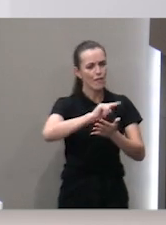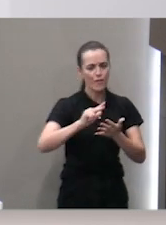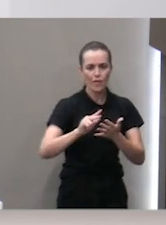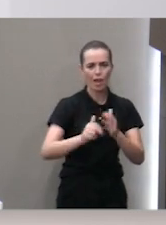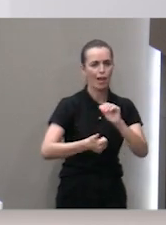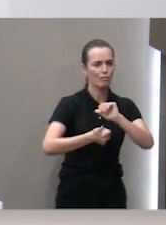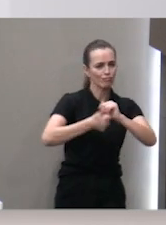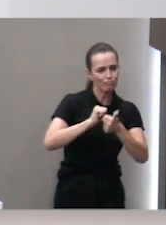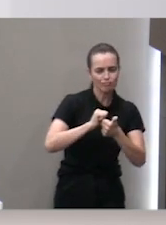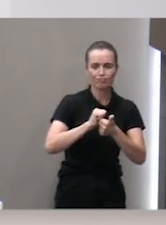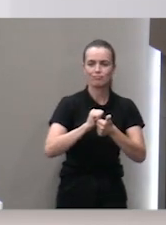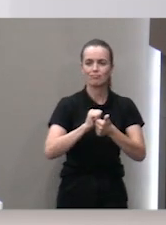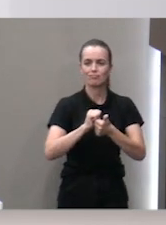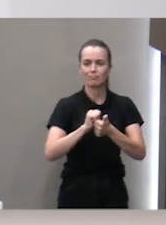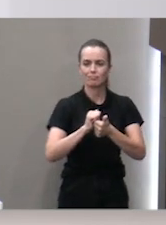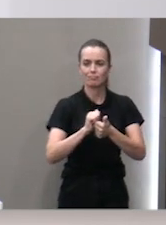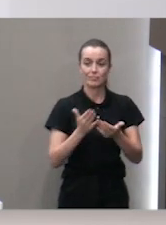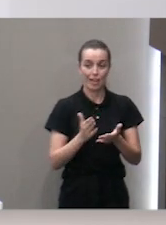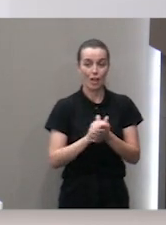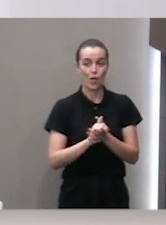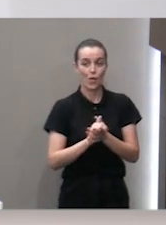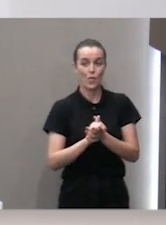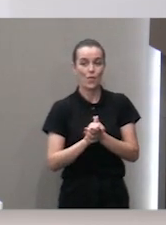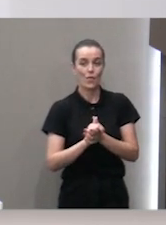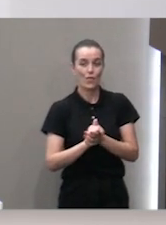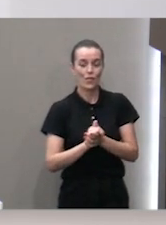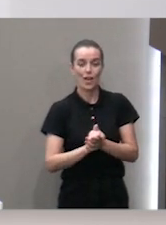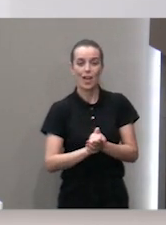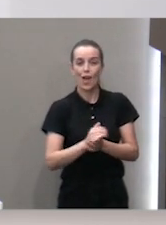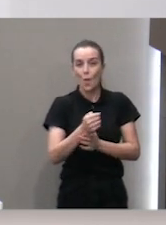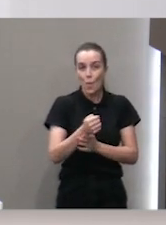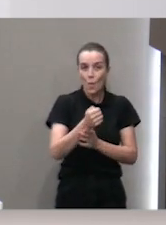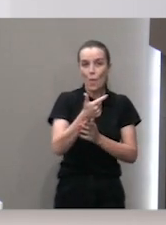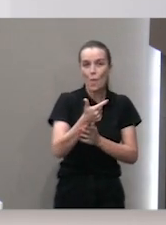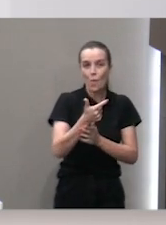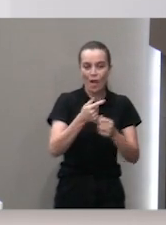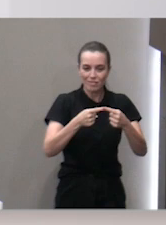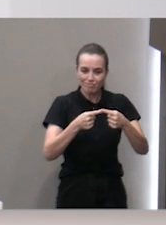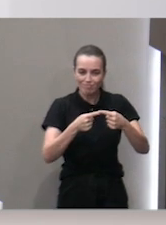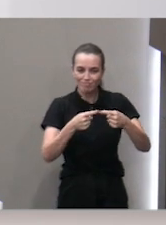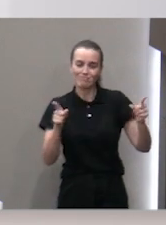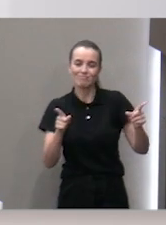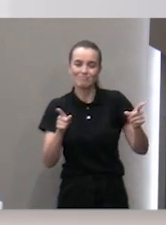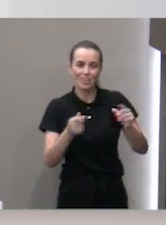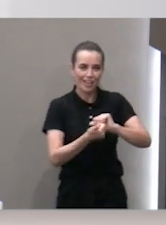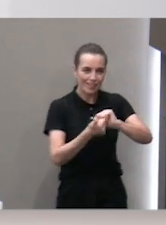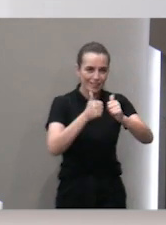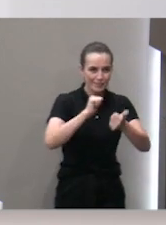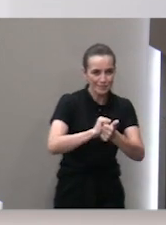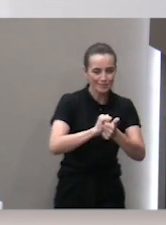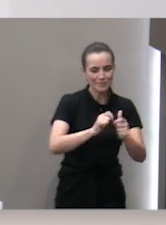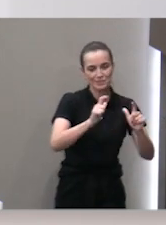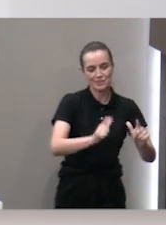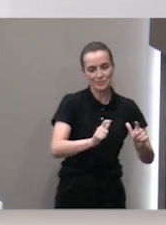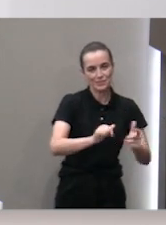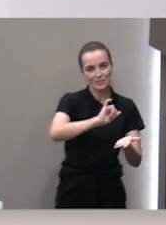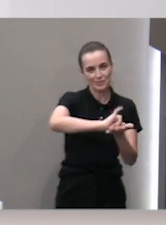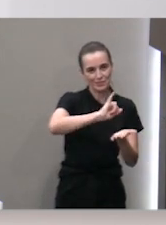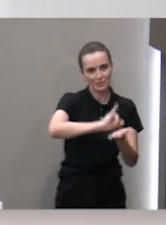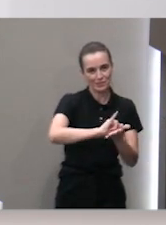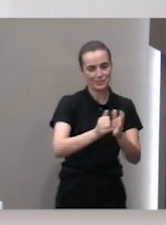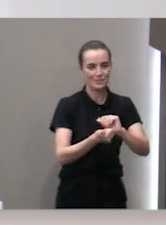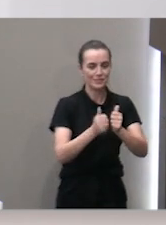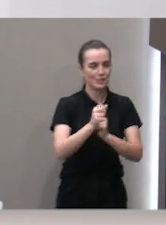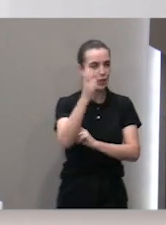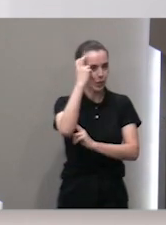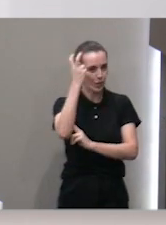ser sugeridas por vocês. Em breve faremos a reinauguração deste centro esportivo e cultural. Então, novamente, parabéns